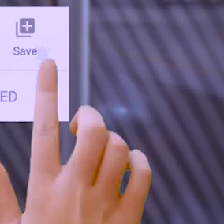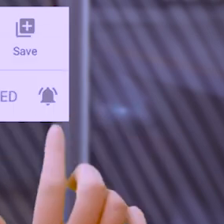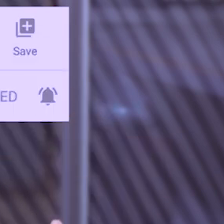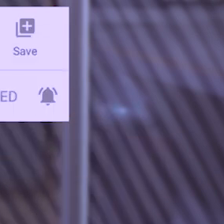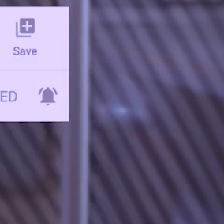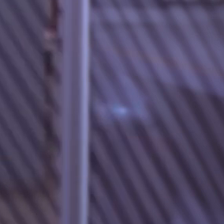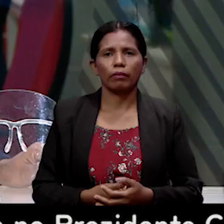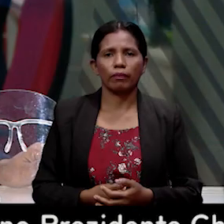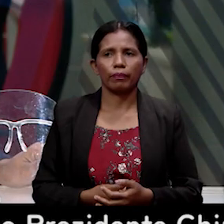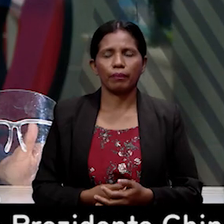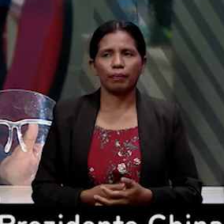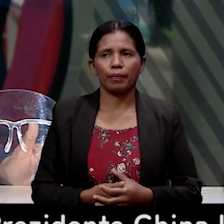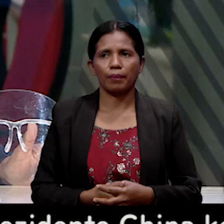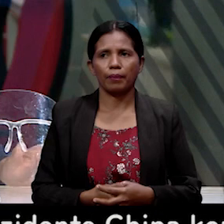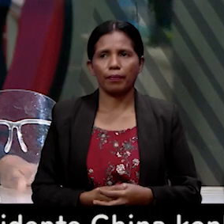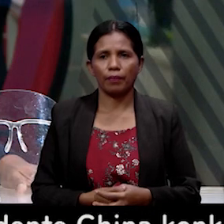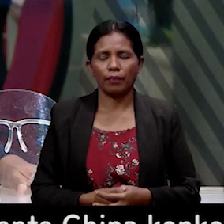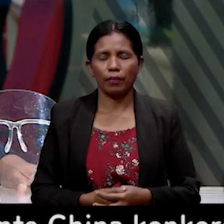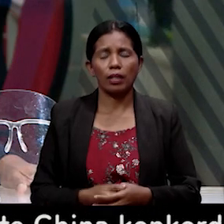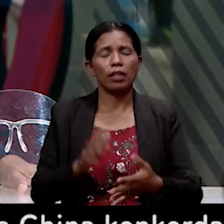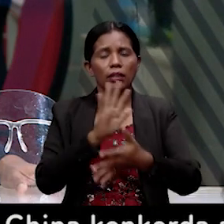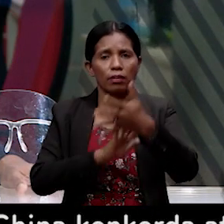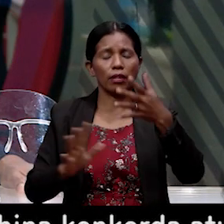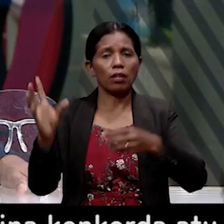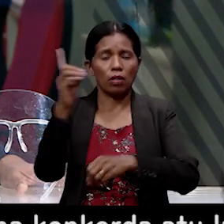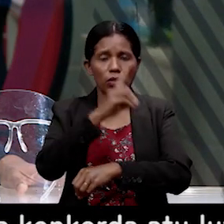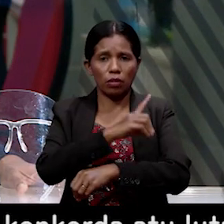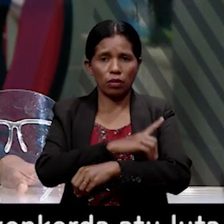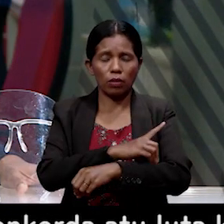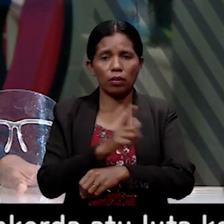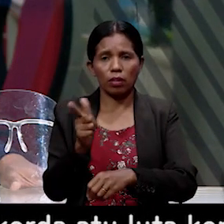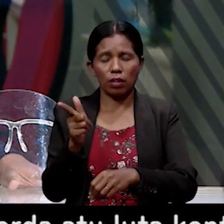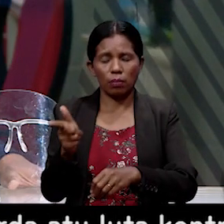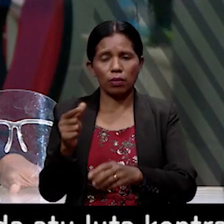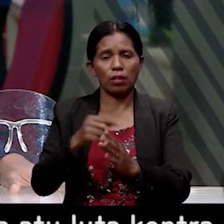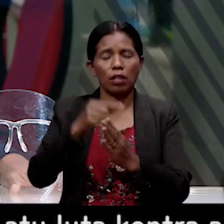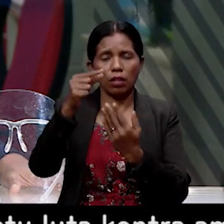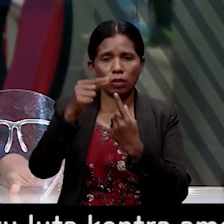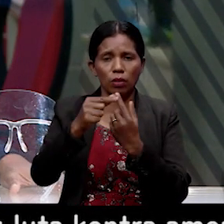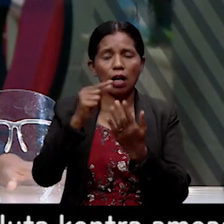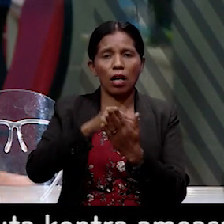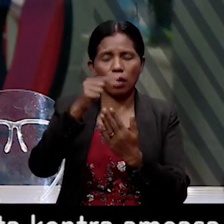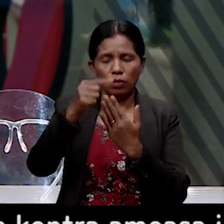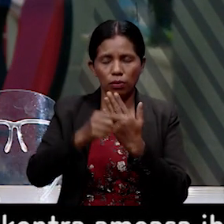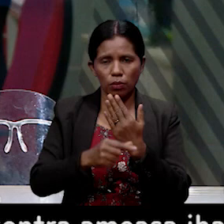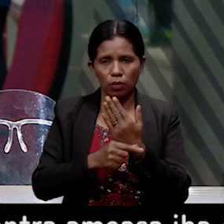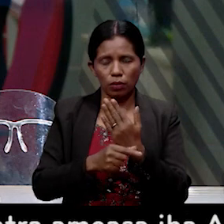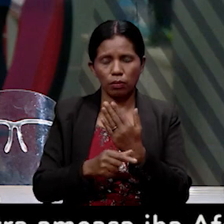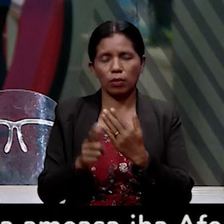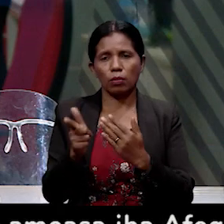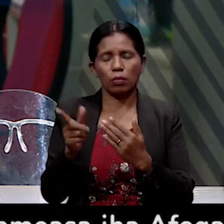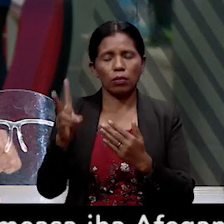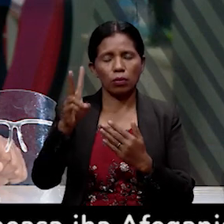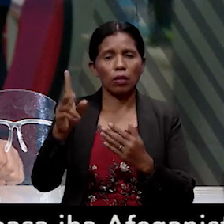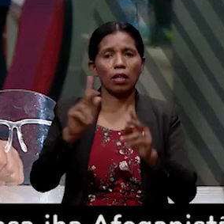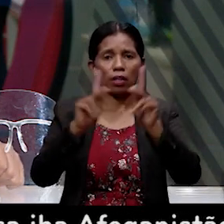de notificação. Celebração loron Konsulta Popular Badala Rua Nolorising Rua Loja Sira Kapitál Díli Maioria Taka.